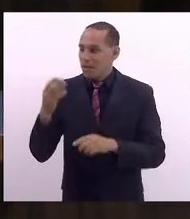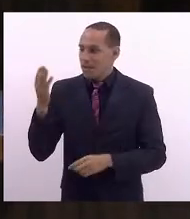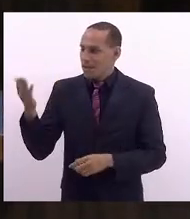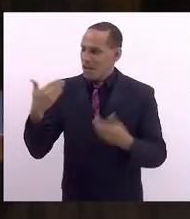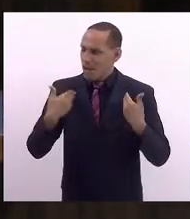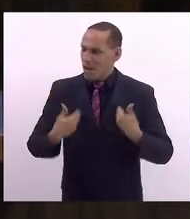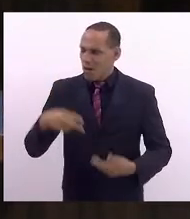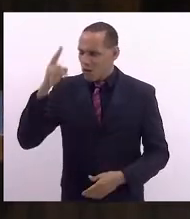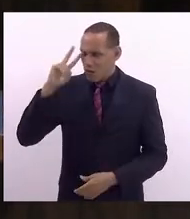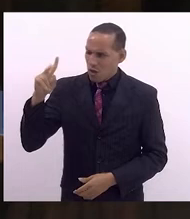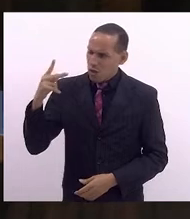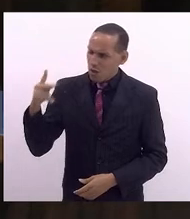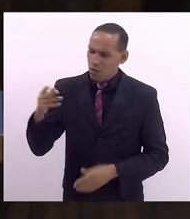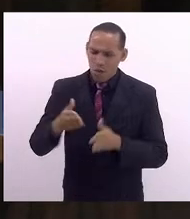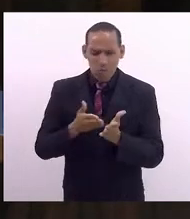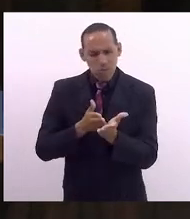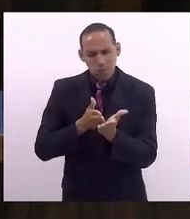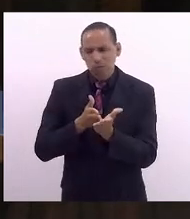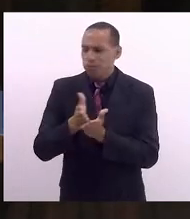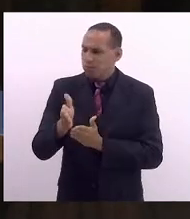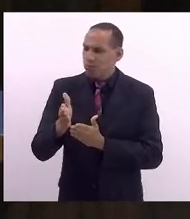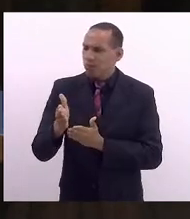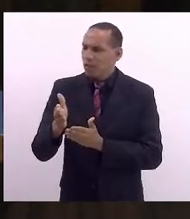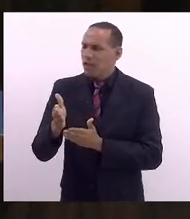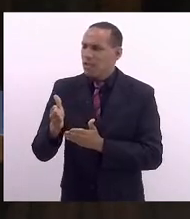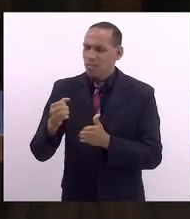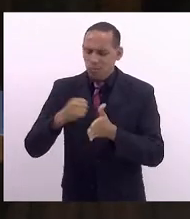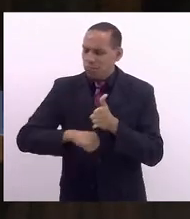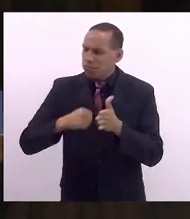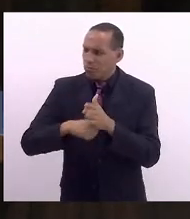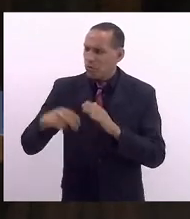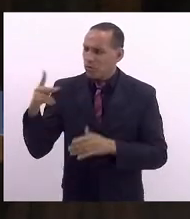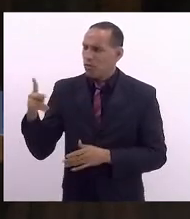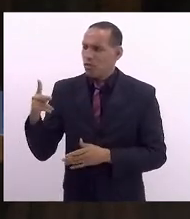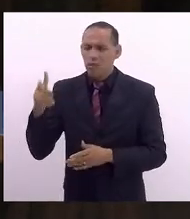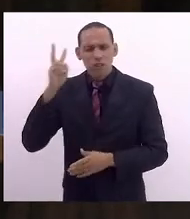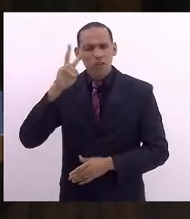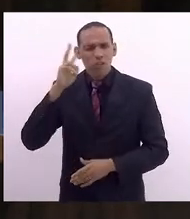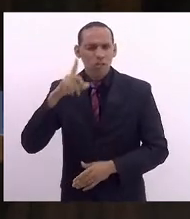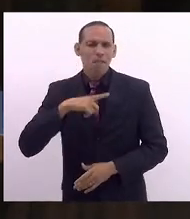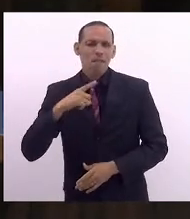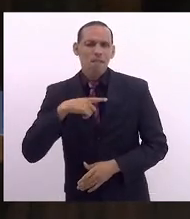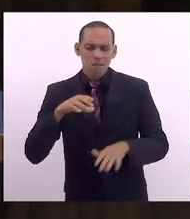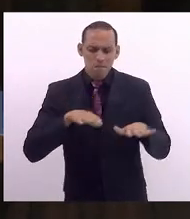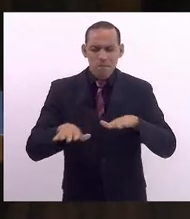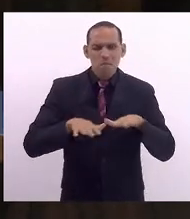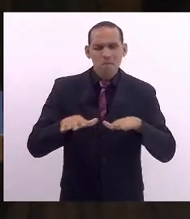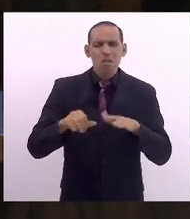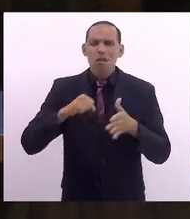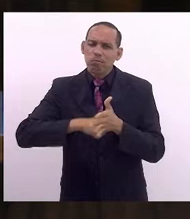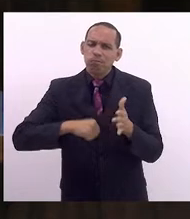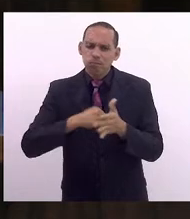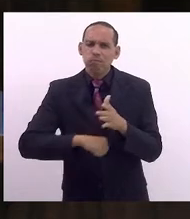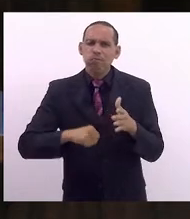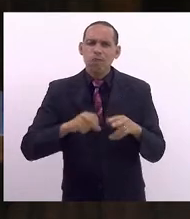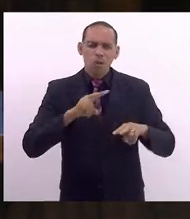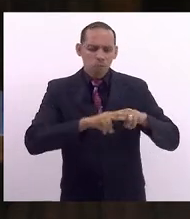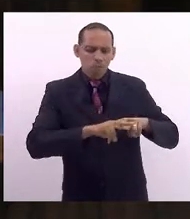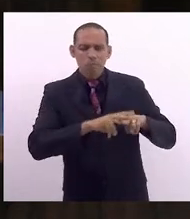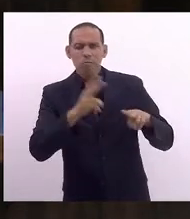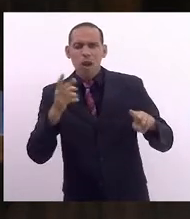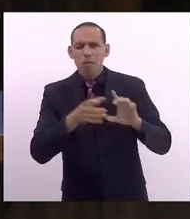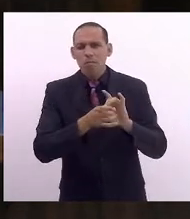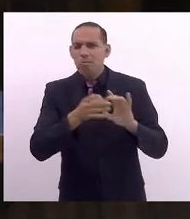sua história, a sua trajetória, a sua luta traz consigo todo um legado de um movimento de luta pelo desencarceramento, de luta